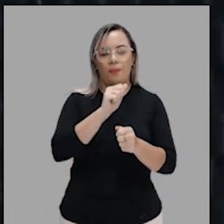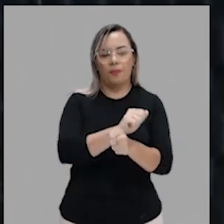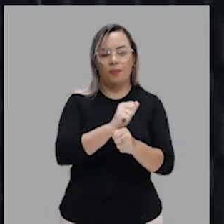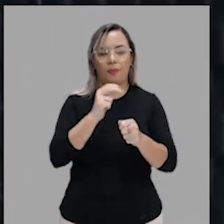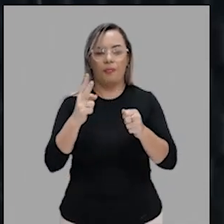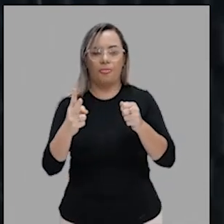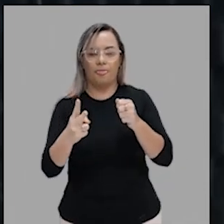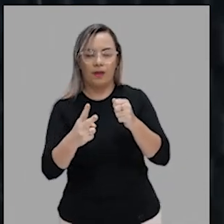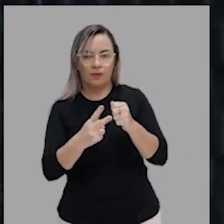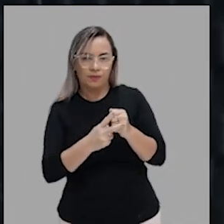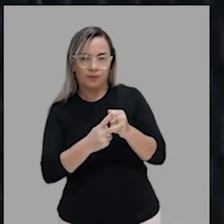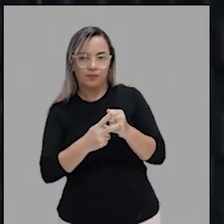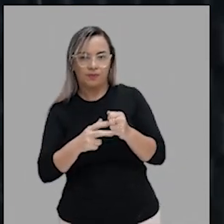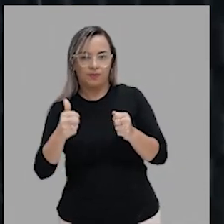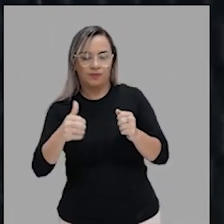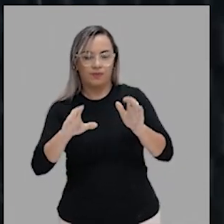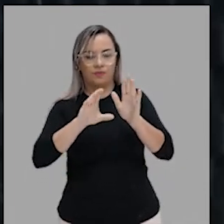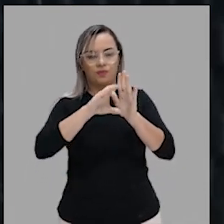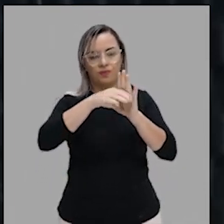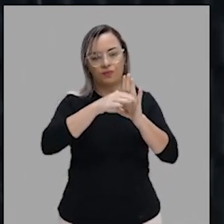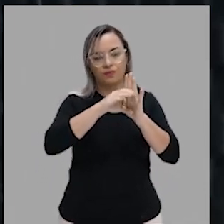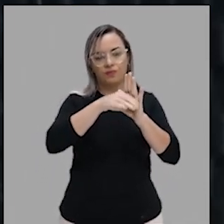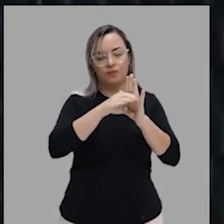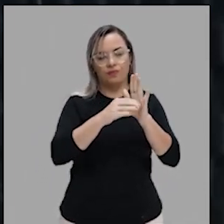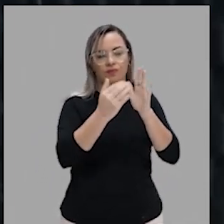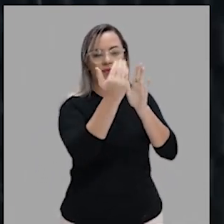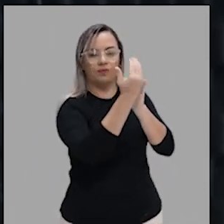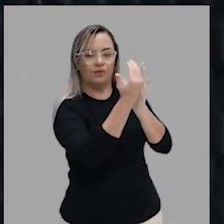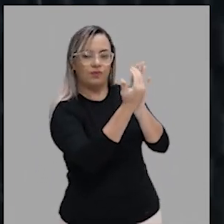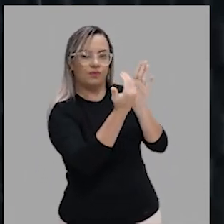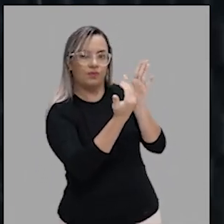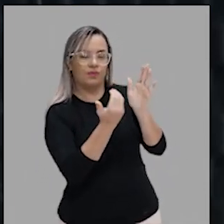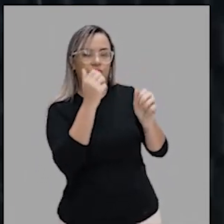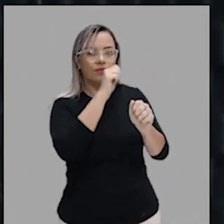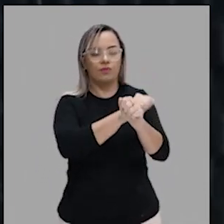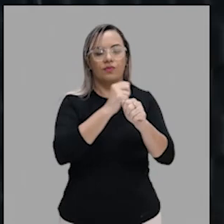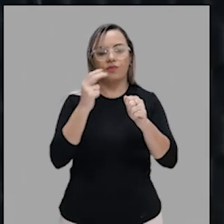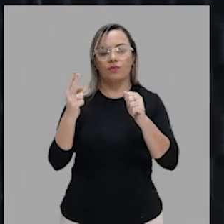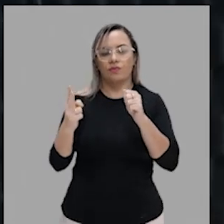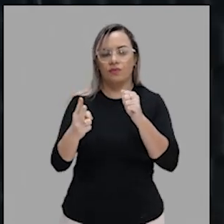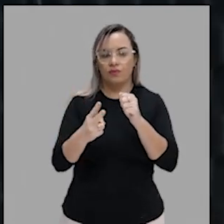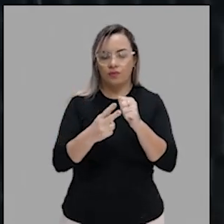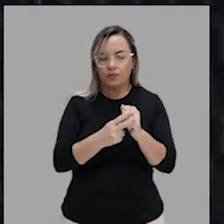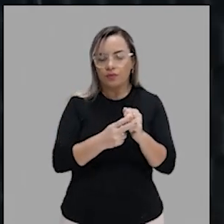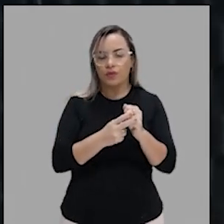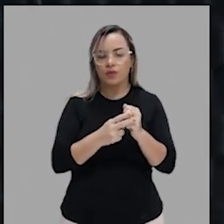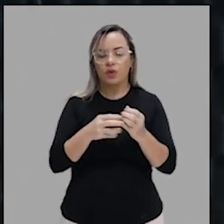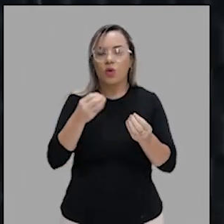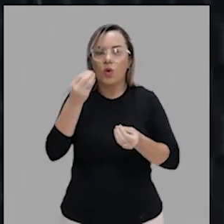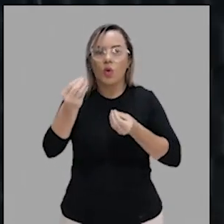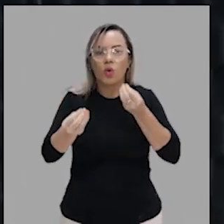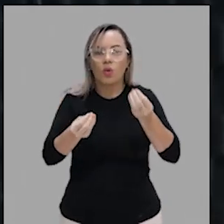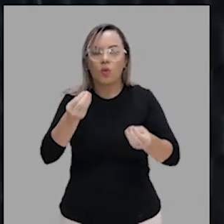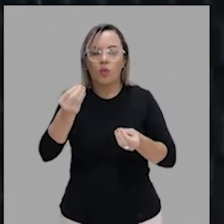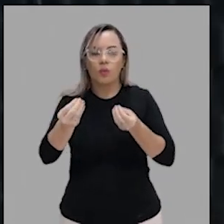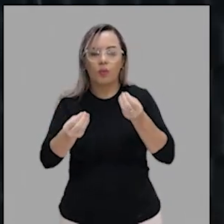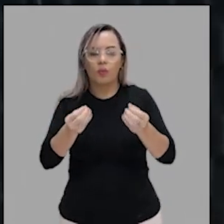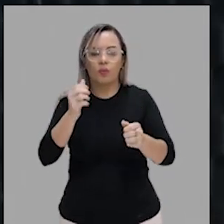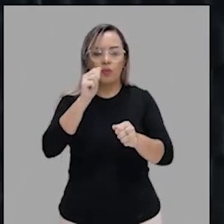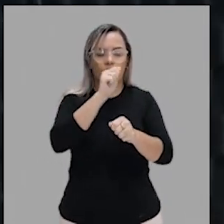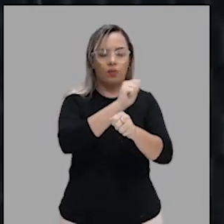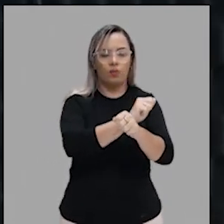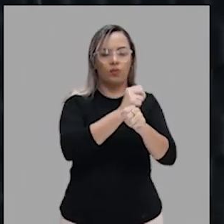os conceitos, a classificação desses advérbios e ainda ver como que o advérbio